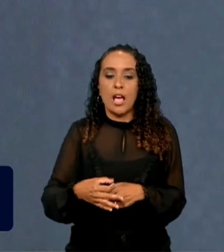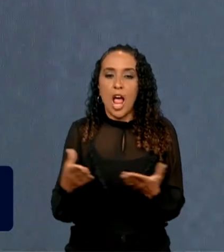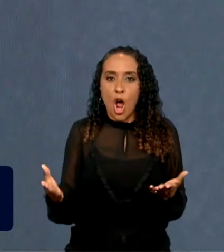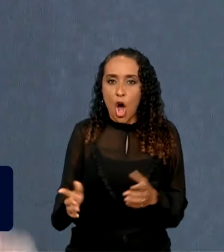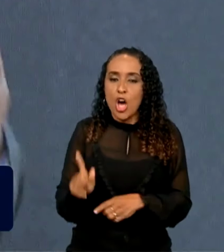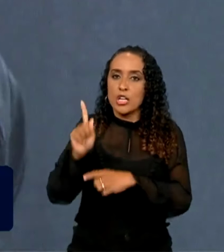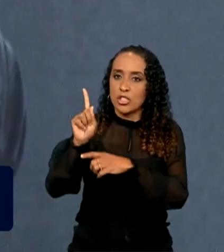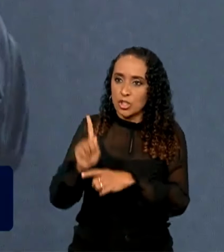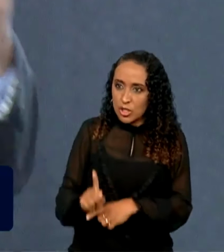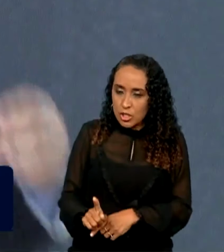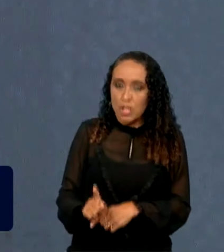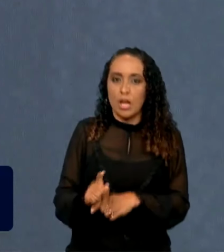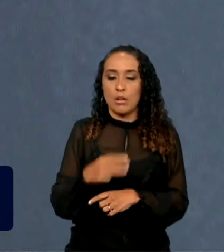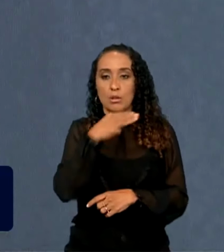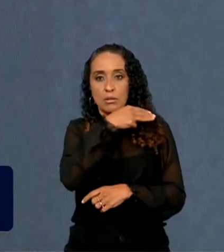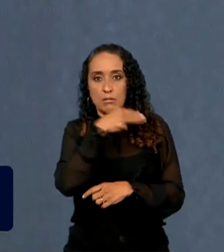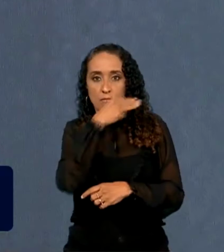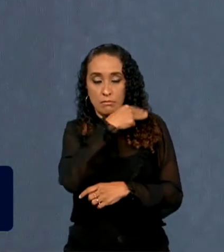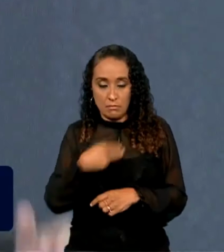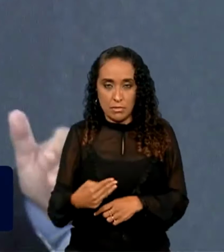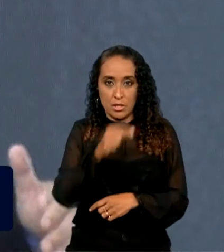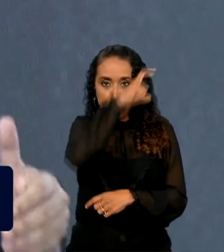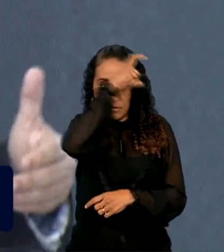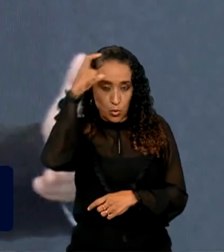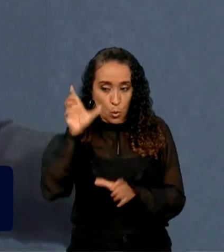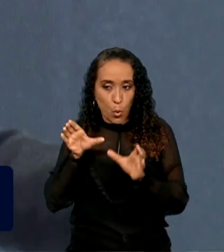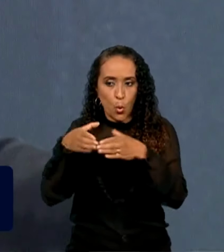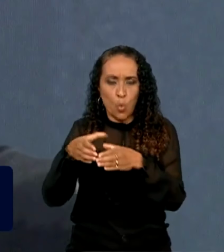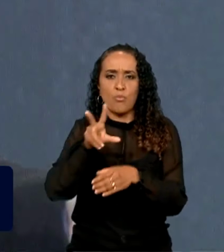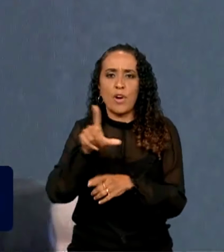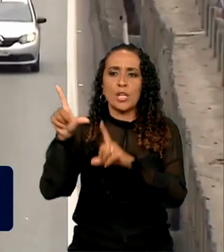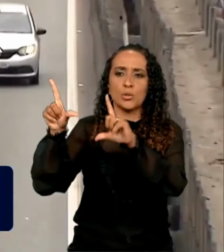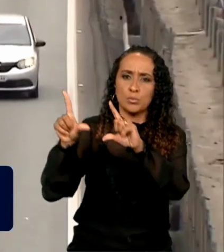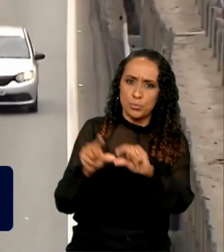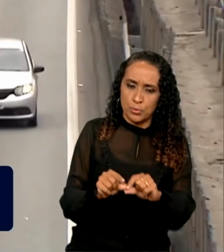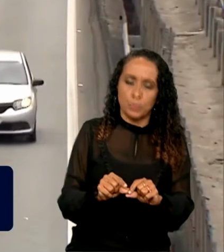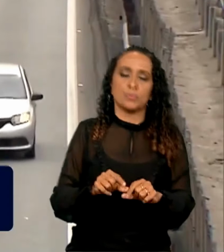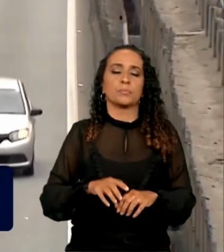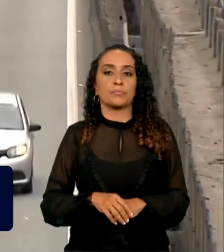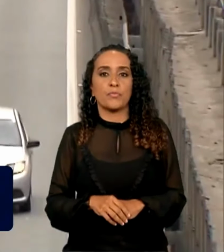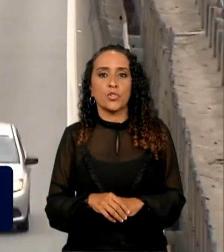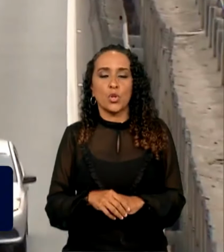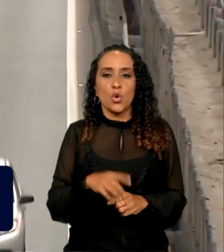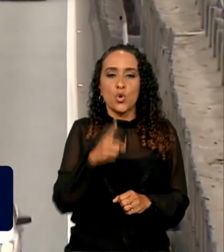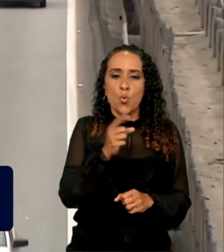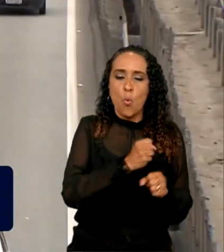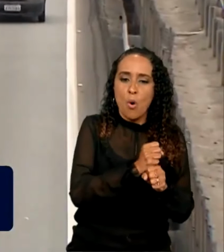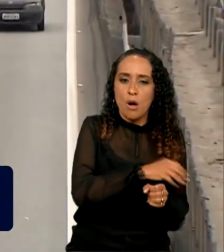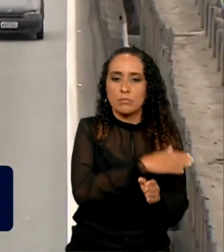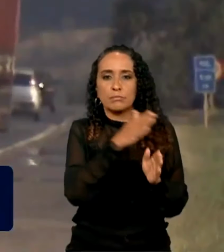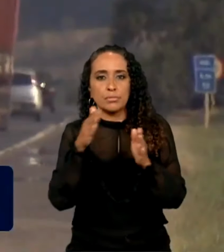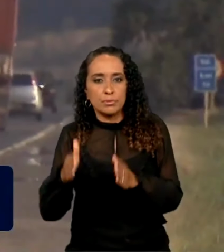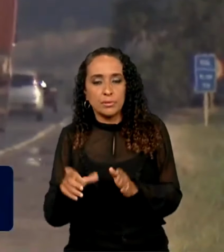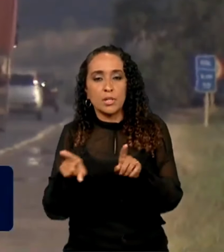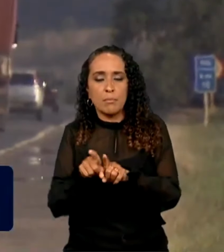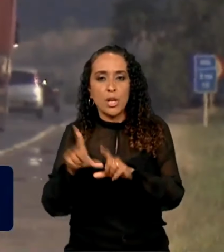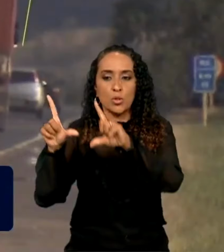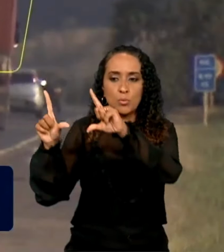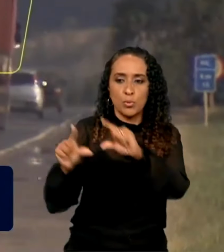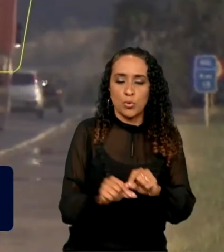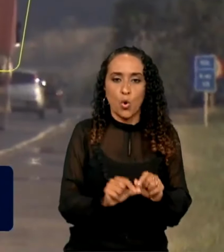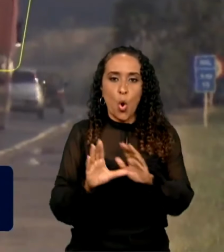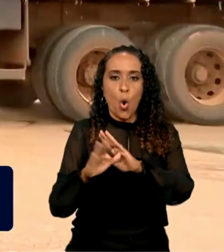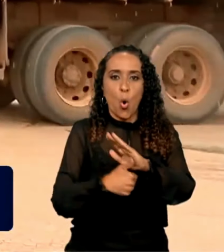do ministro Lewandowski e a sua equipe, esse número vai cair ainda mais. De um ano para outro, também houve redução de roubos